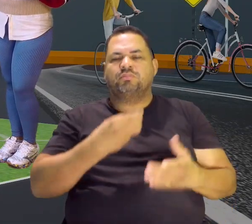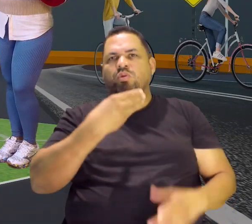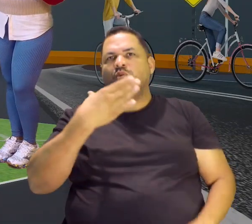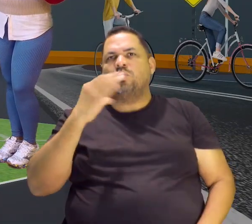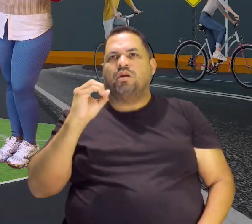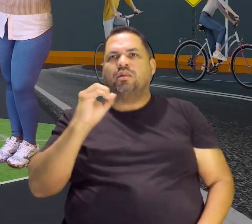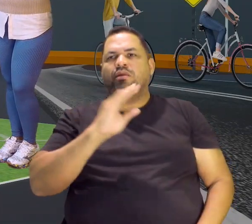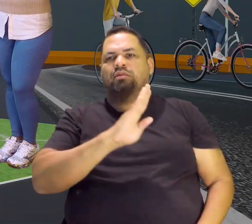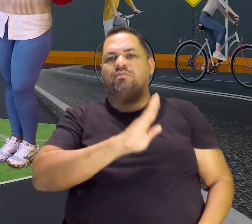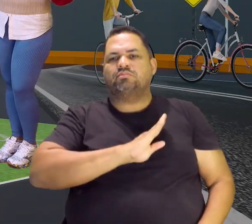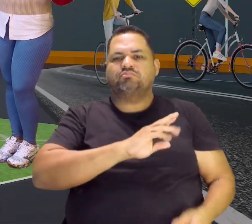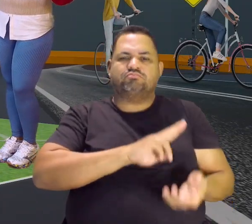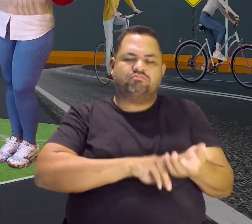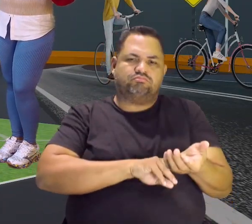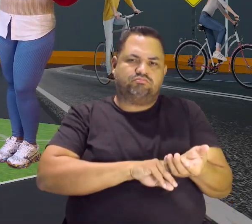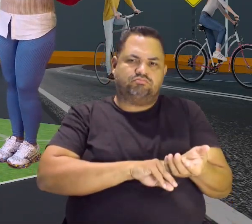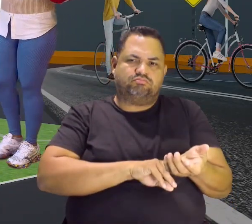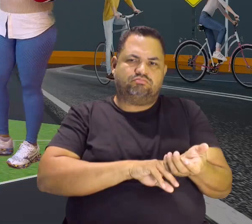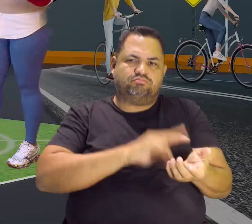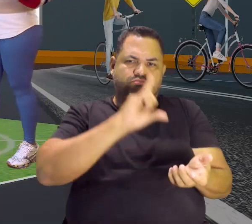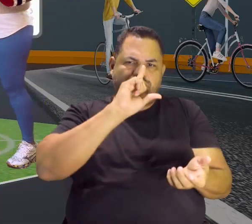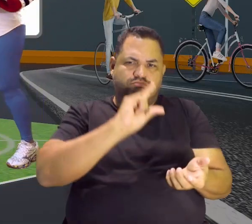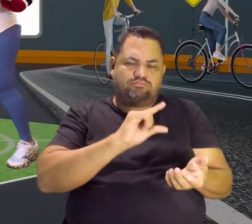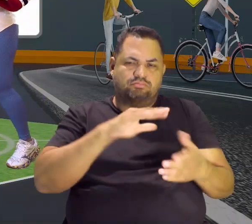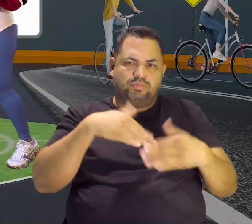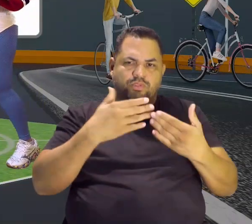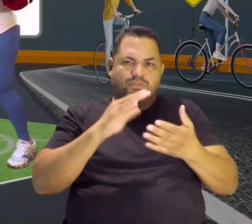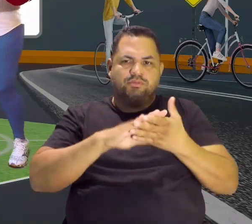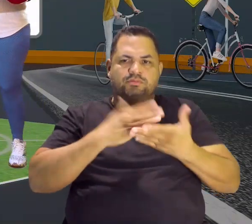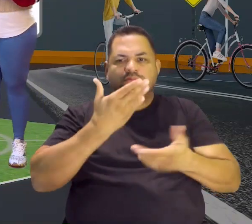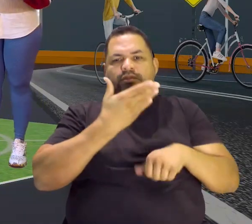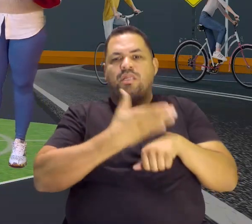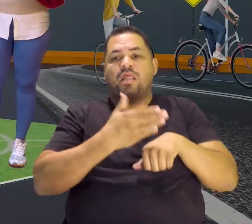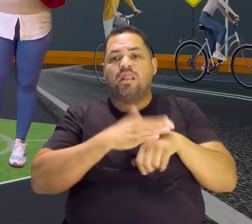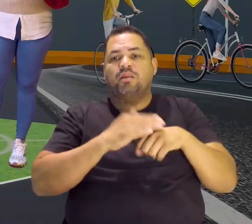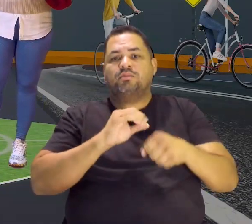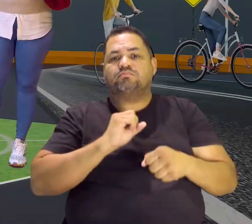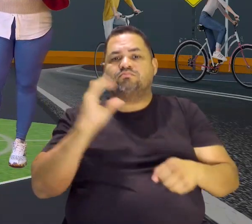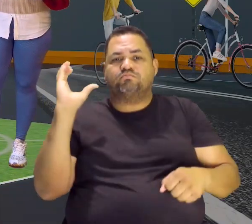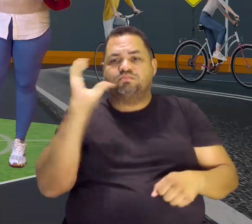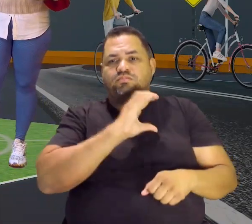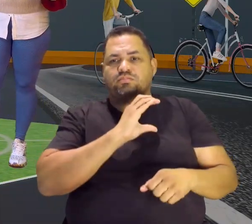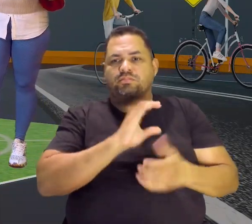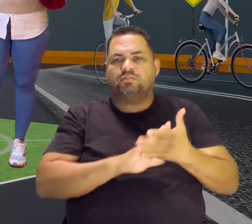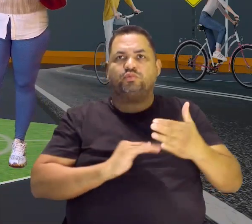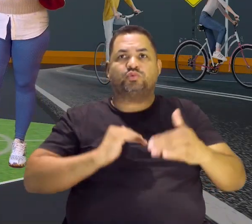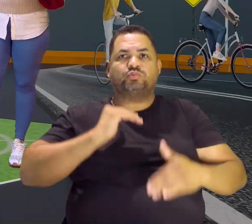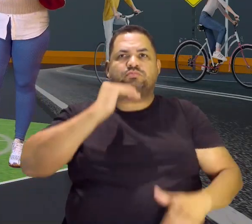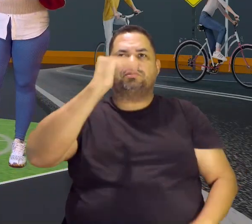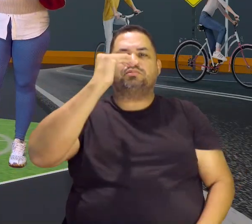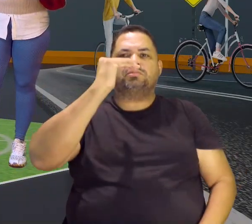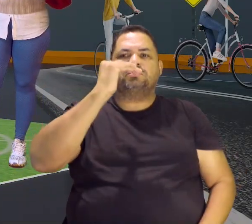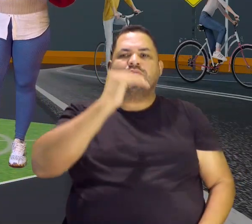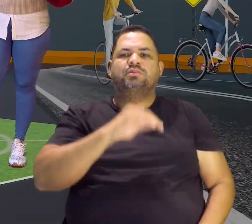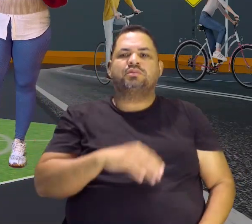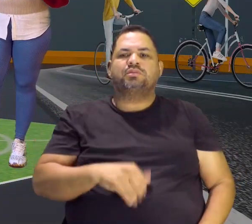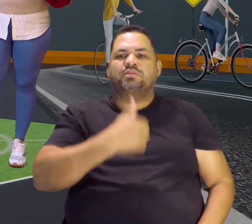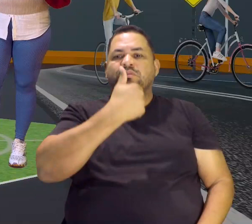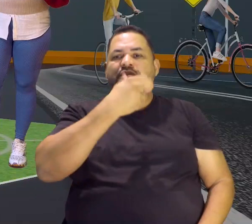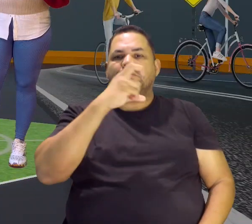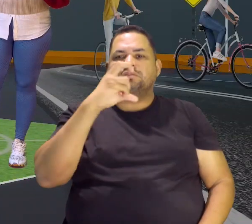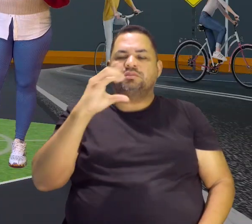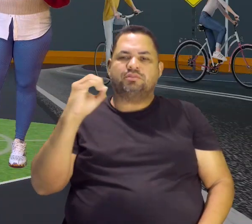batimentos, 50, 60, tá bem baixinho. Mas aí, quando tu realizou o exercício, ele acelerou e foi lá para, sei lá,